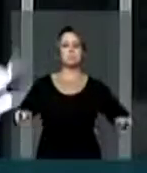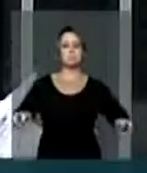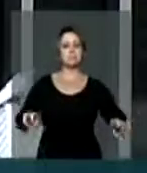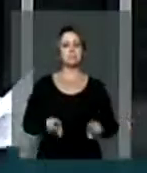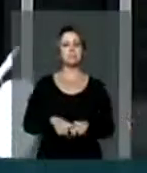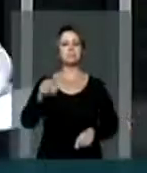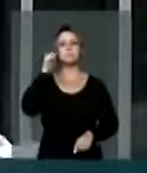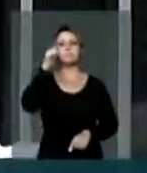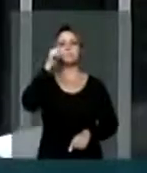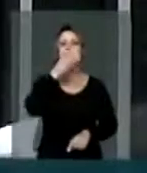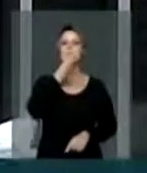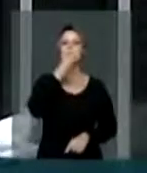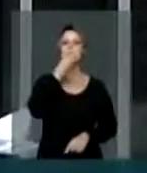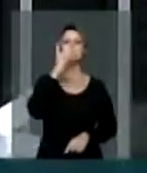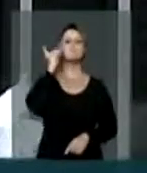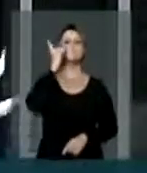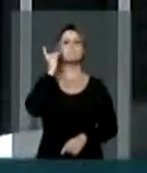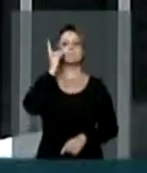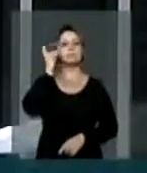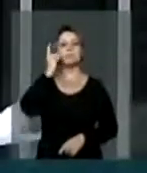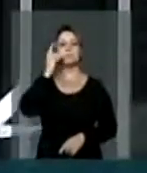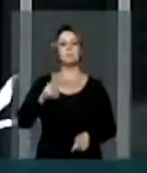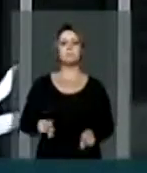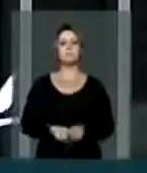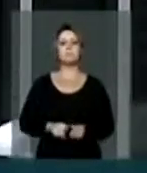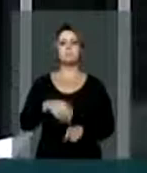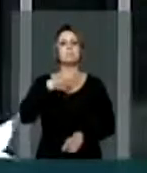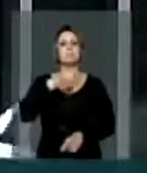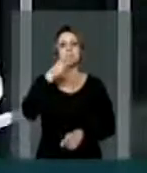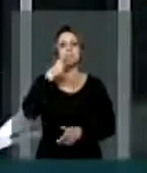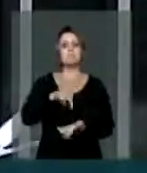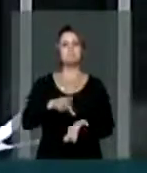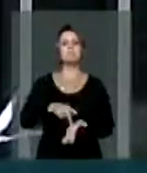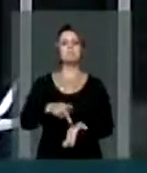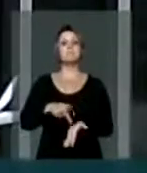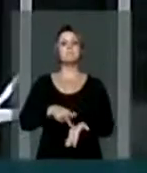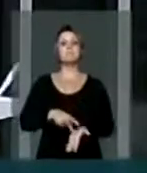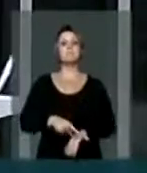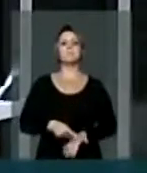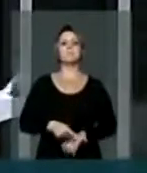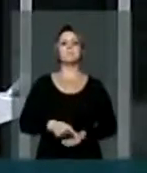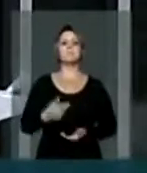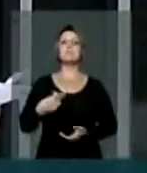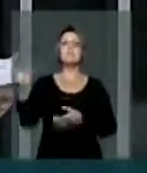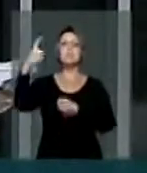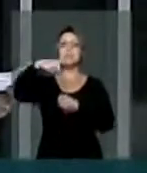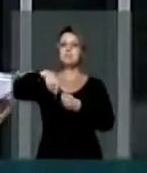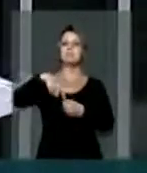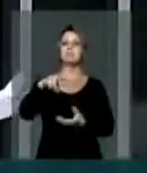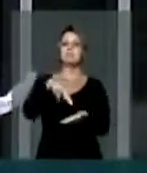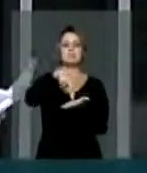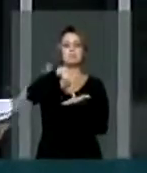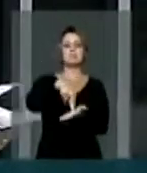senhoras e senhores parlamentares, constitui-se para mim uma grande honra voltar ao plenário desta casa